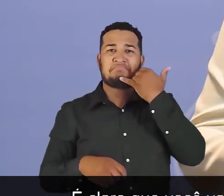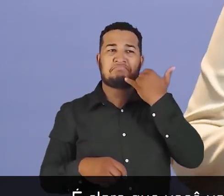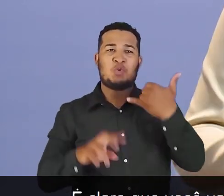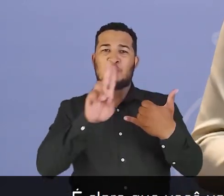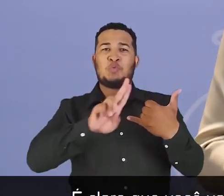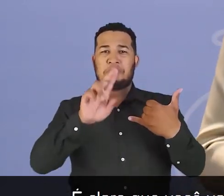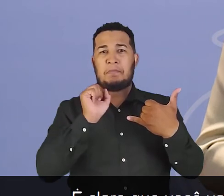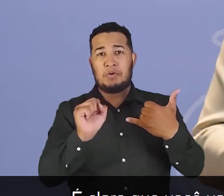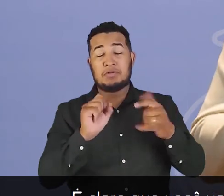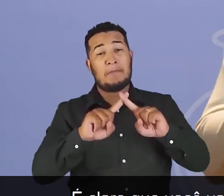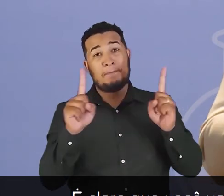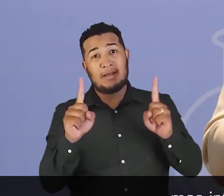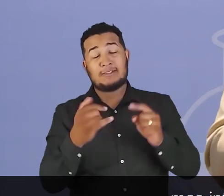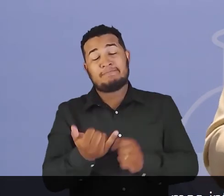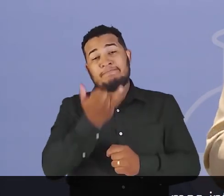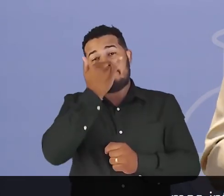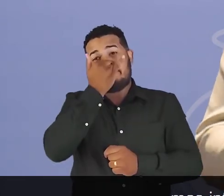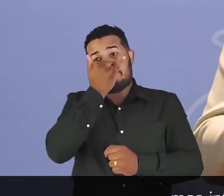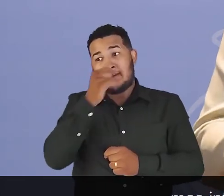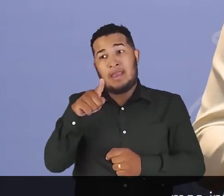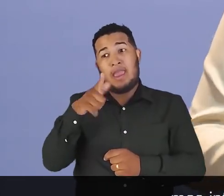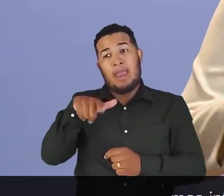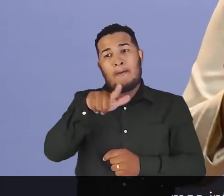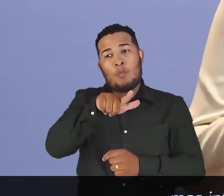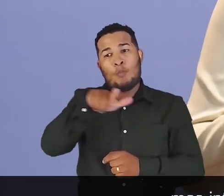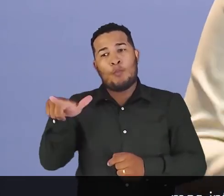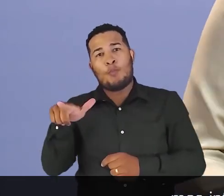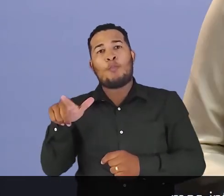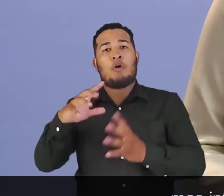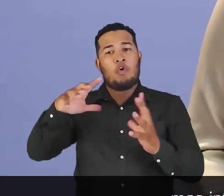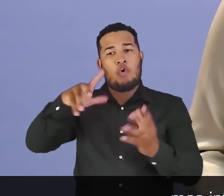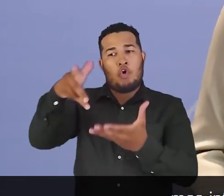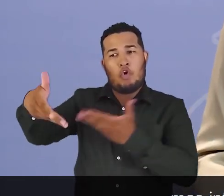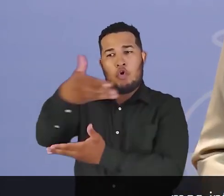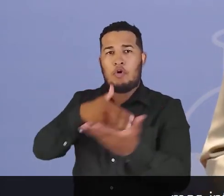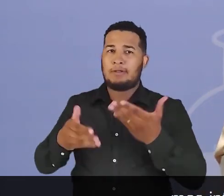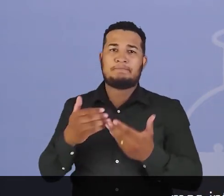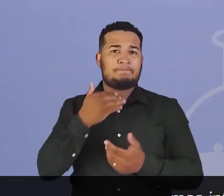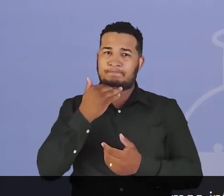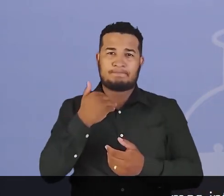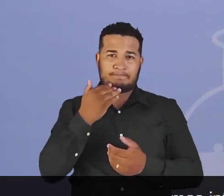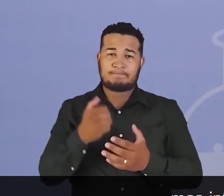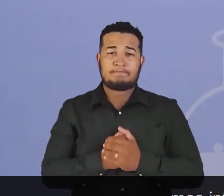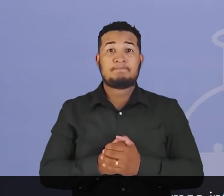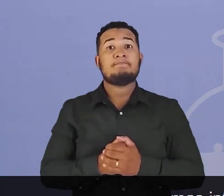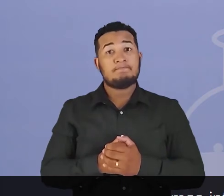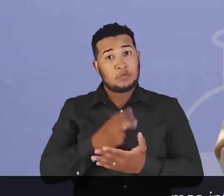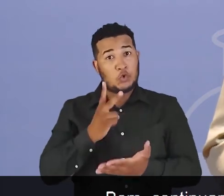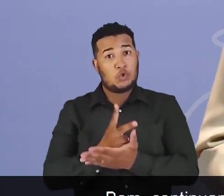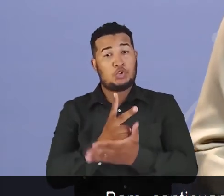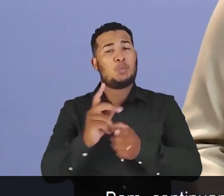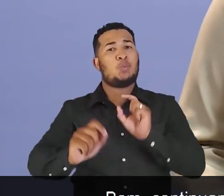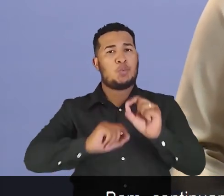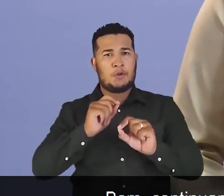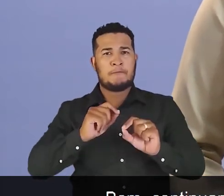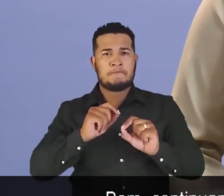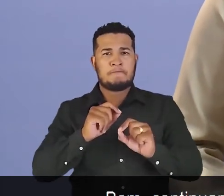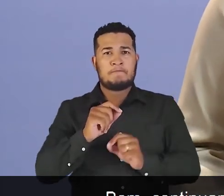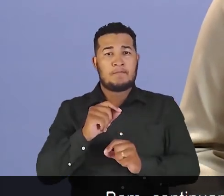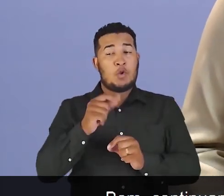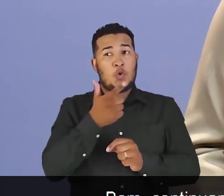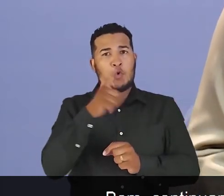de internet, de celular, mas infelizmente aquilo ali é um vazio dentro do processo de globalização. Bom,